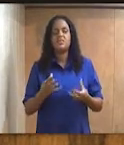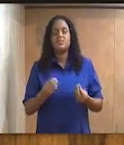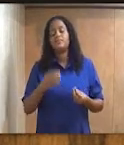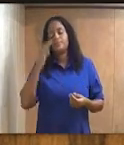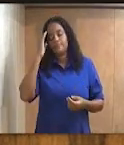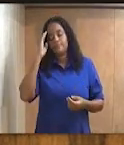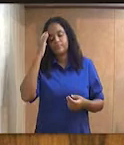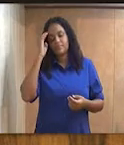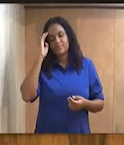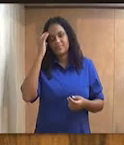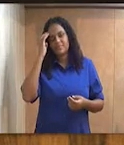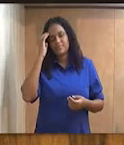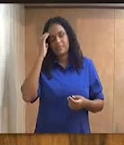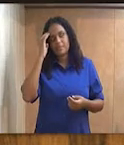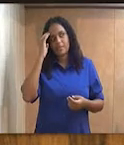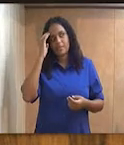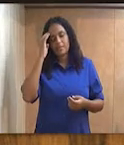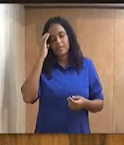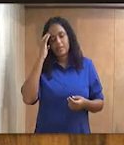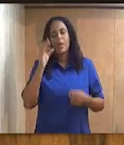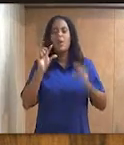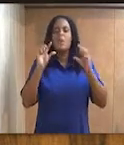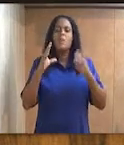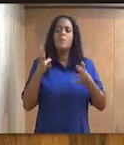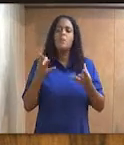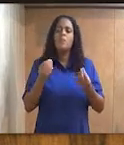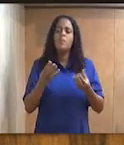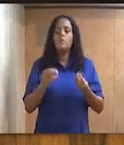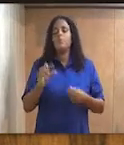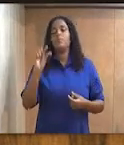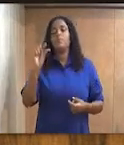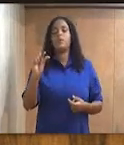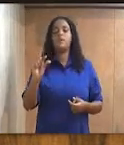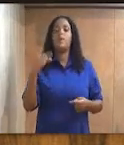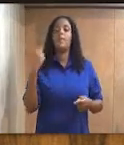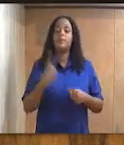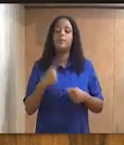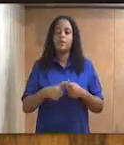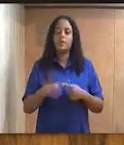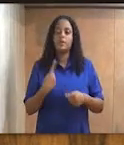entendimento muito pequeno, porque